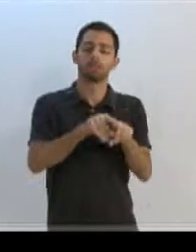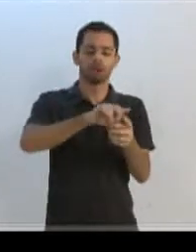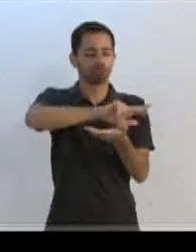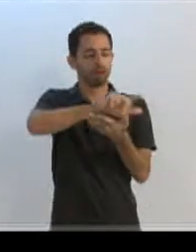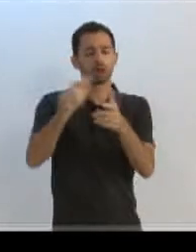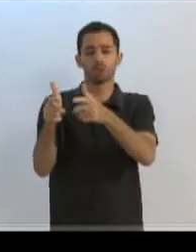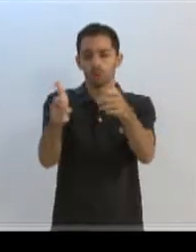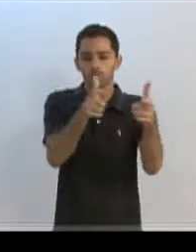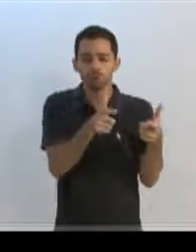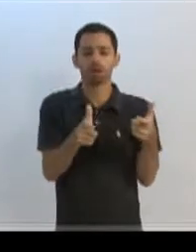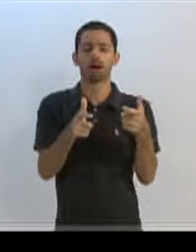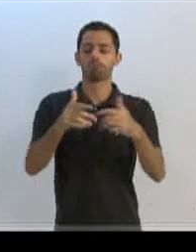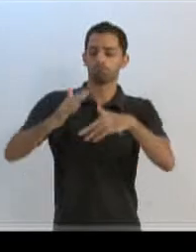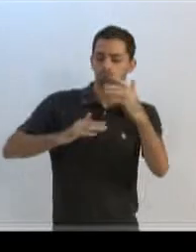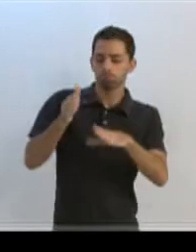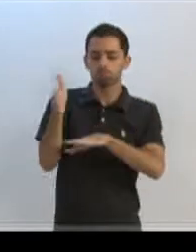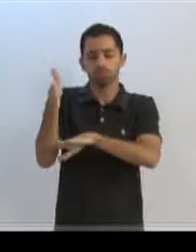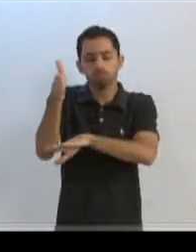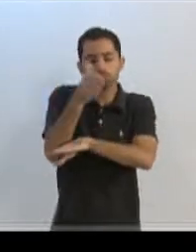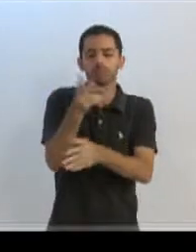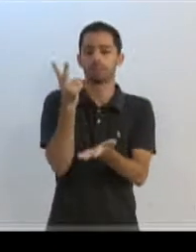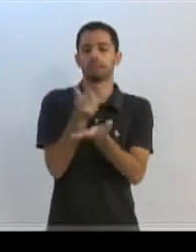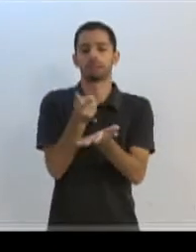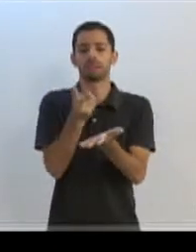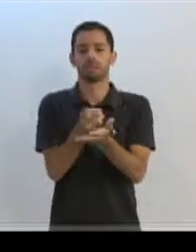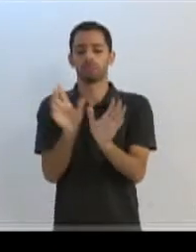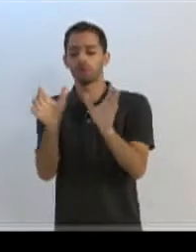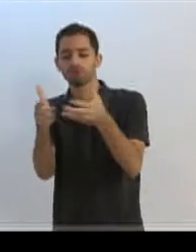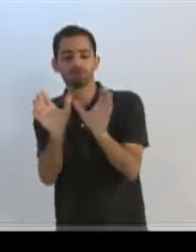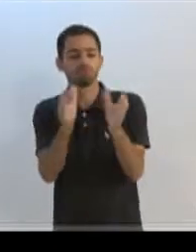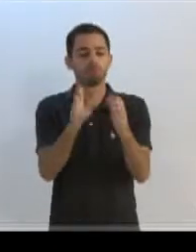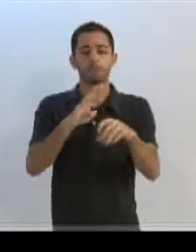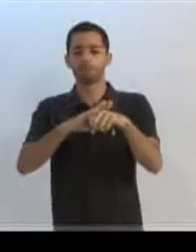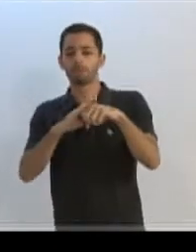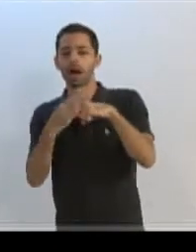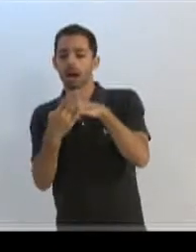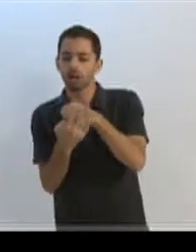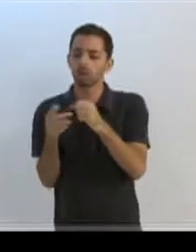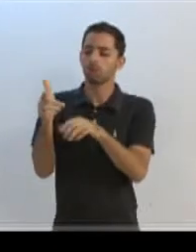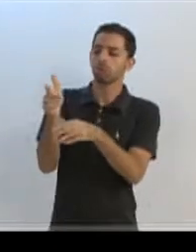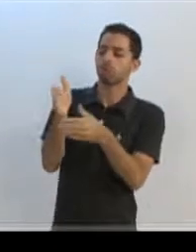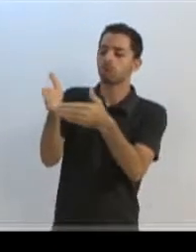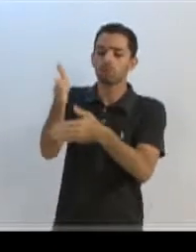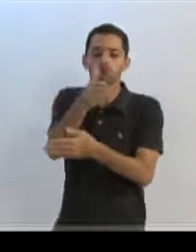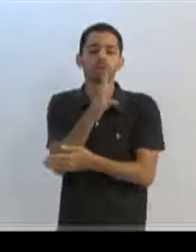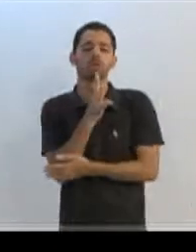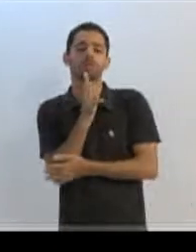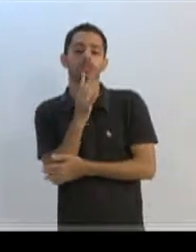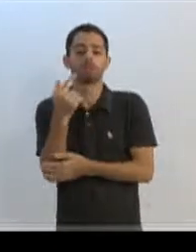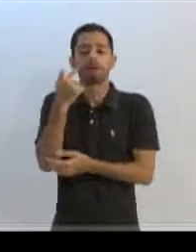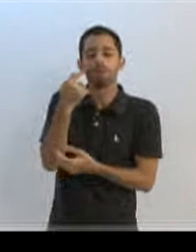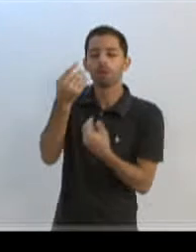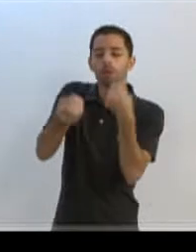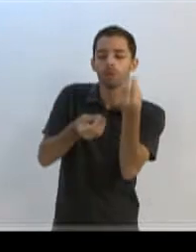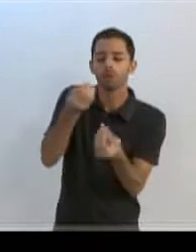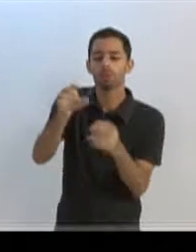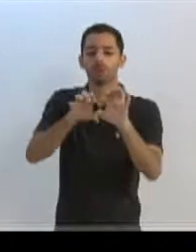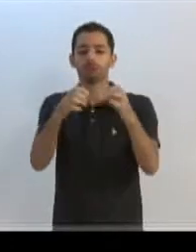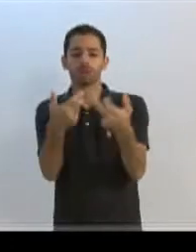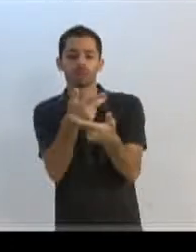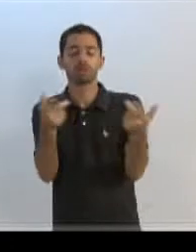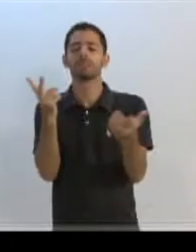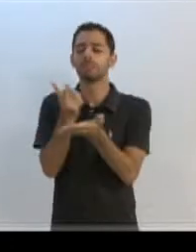inúmeros agendas estamos sempre percorrendo as comunidades dos bairros buscando estar presentes nos mais diversos momentos ao lado do